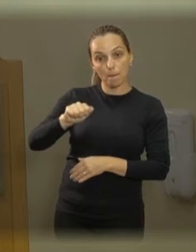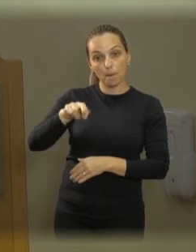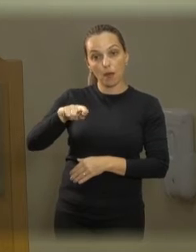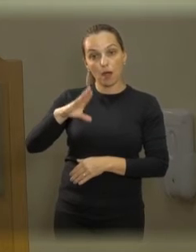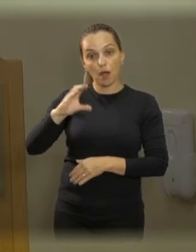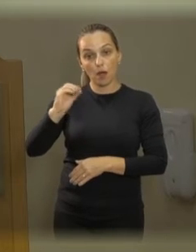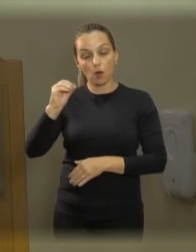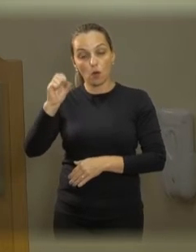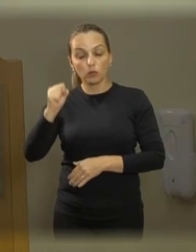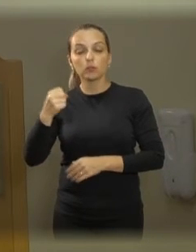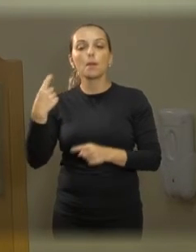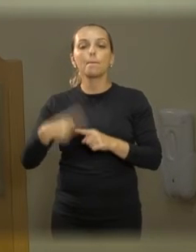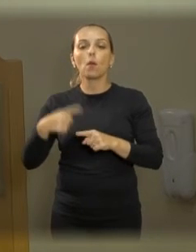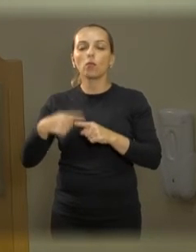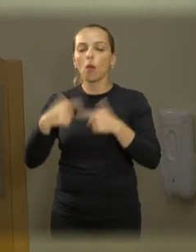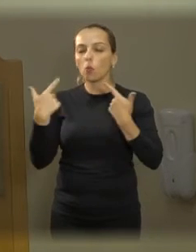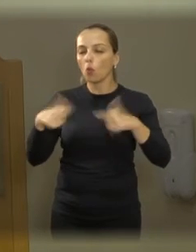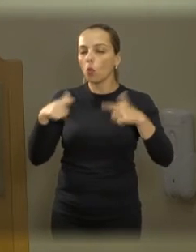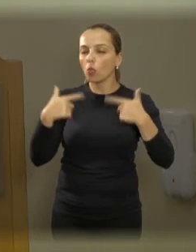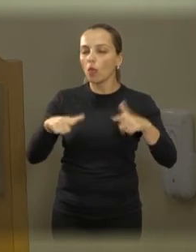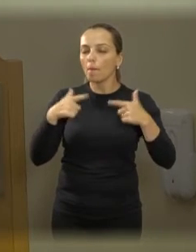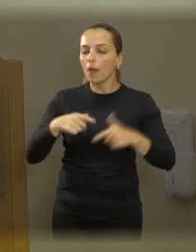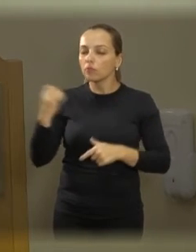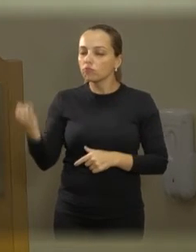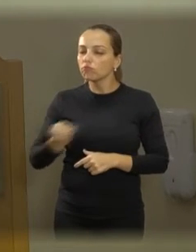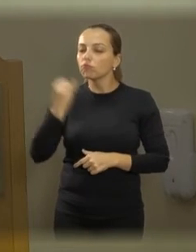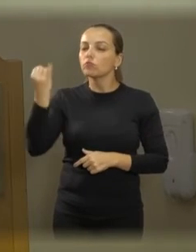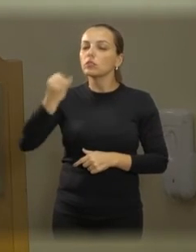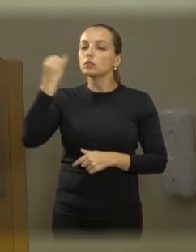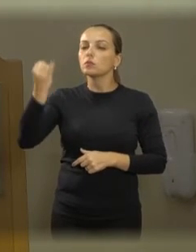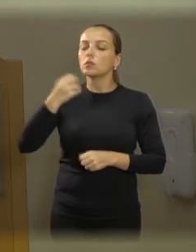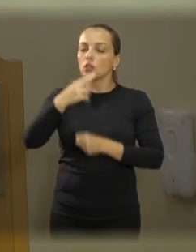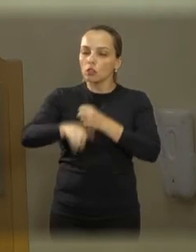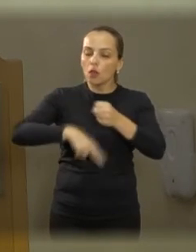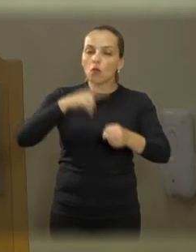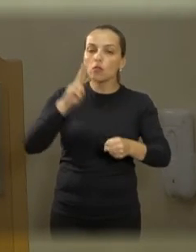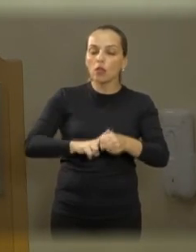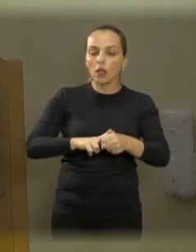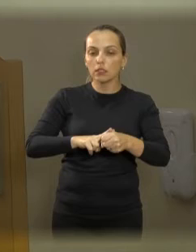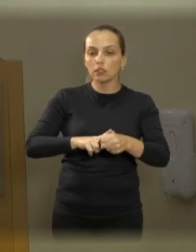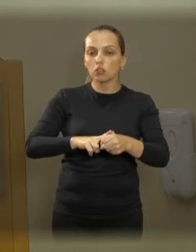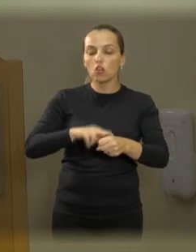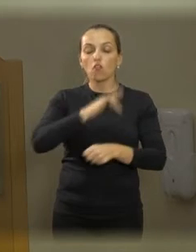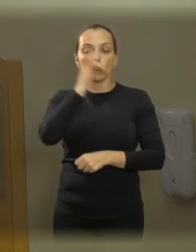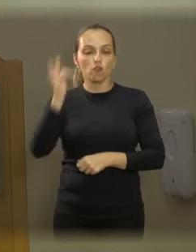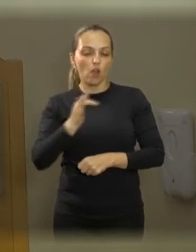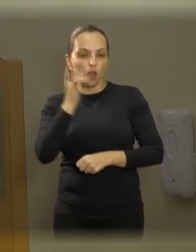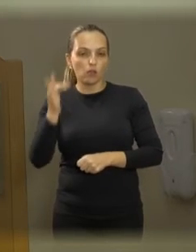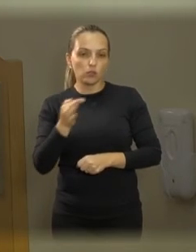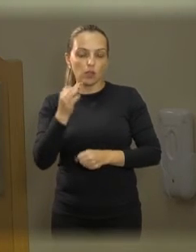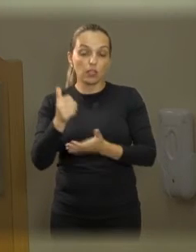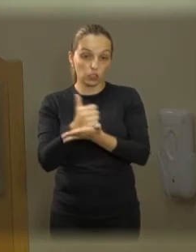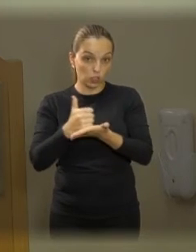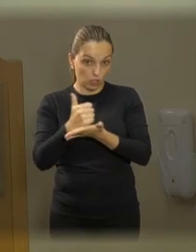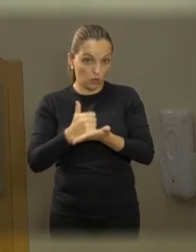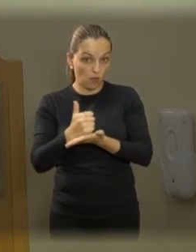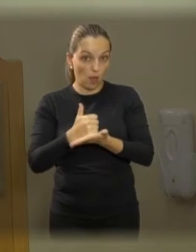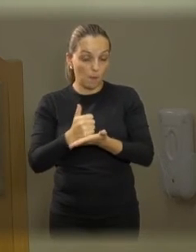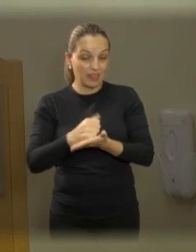relevante atuação na Faculdade de Ciências Farmacêuticas da Unesp, que é uma